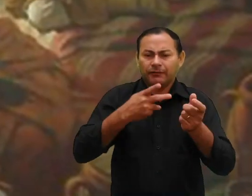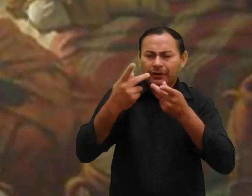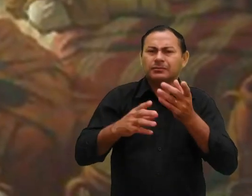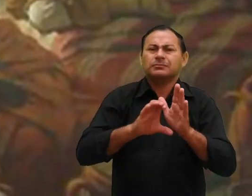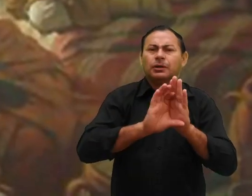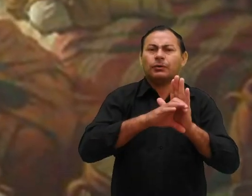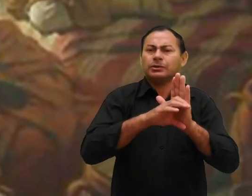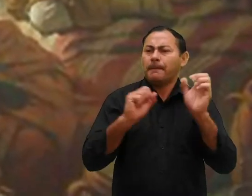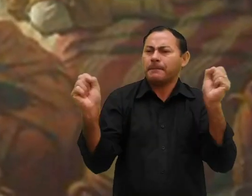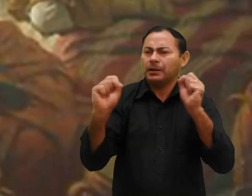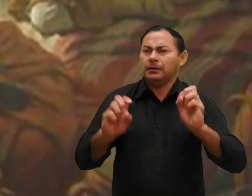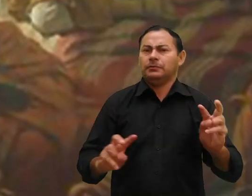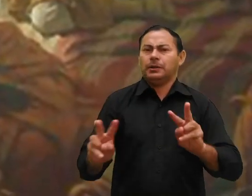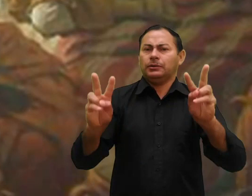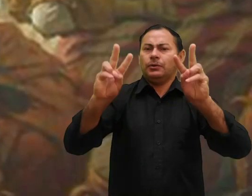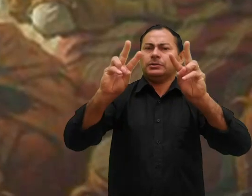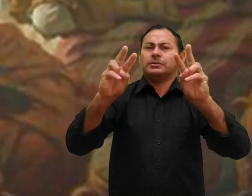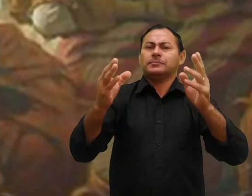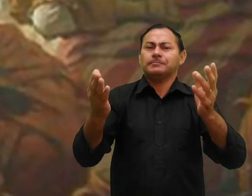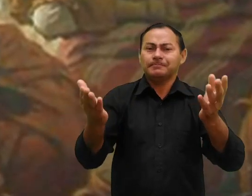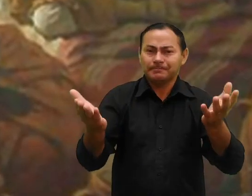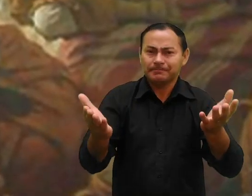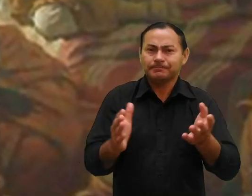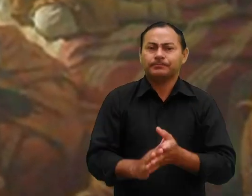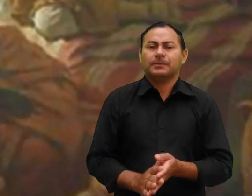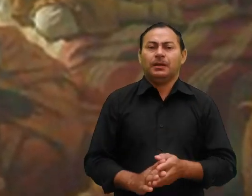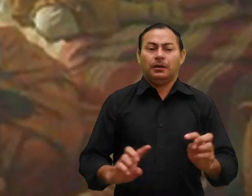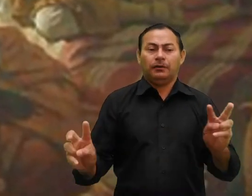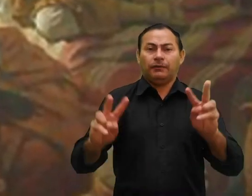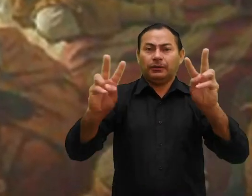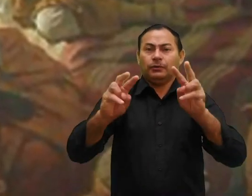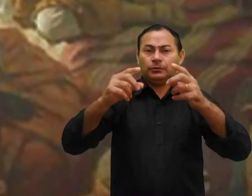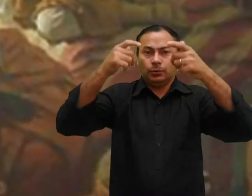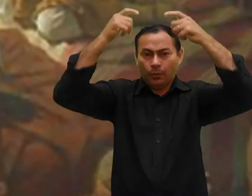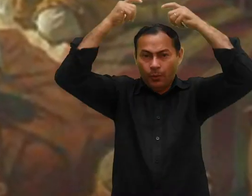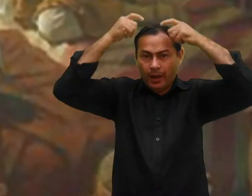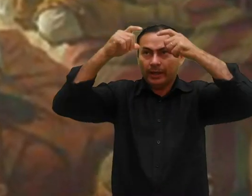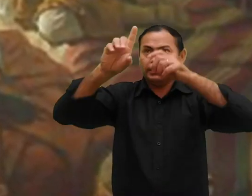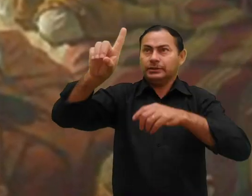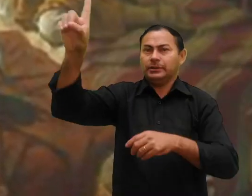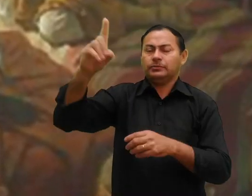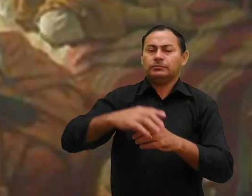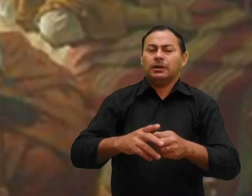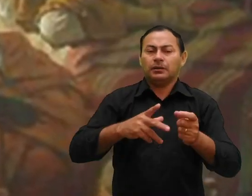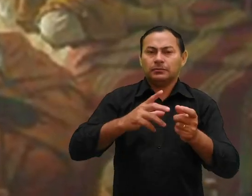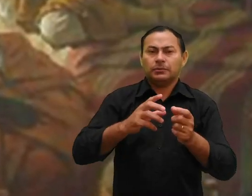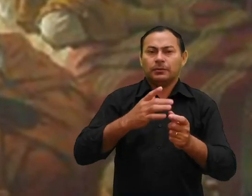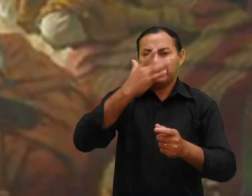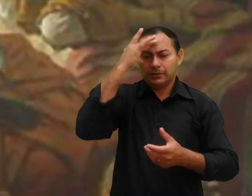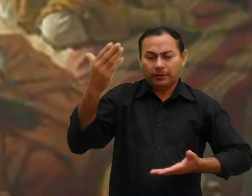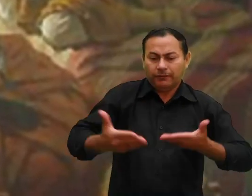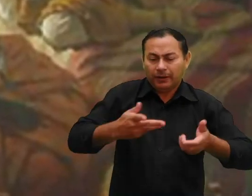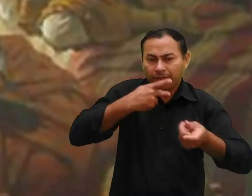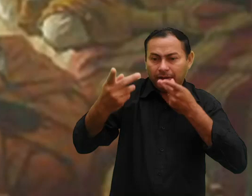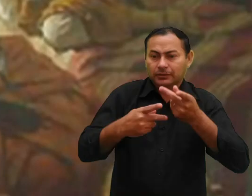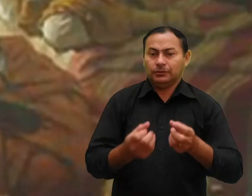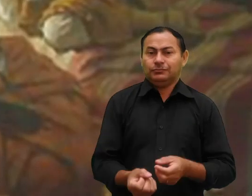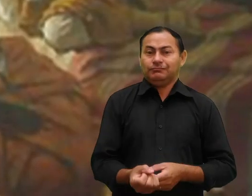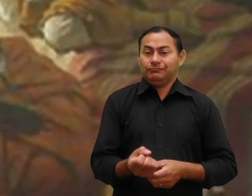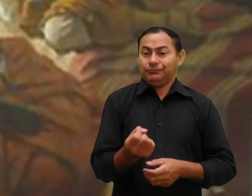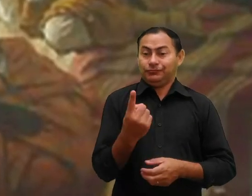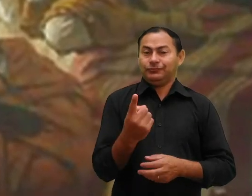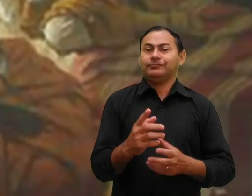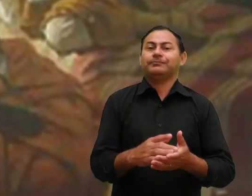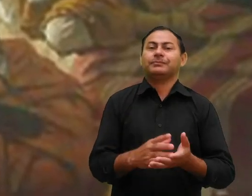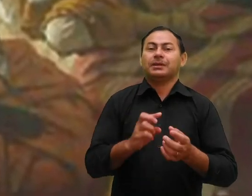que conceito maravilhoso e valioso é este? Os valores do reino sobre os quais o Senhor está falando são realmente